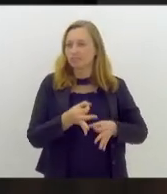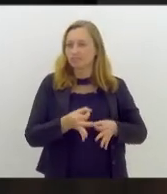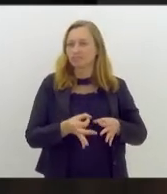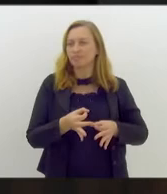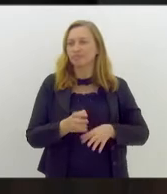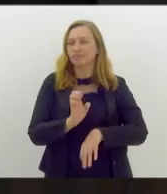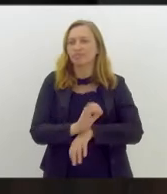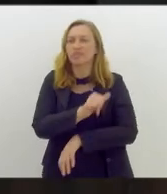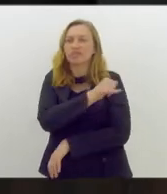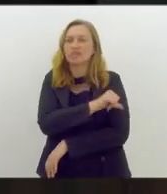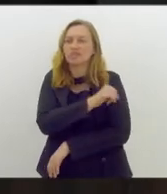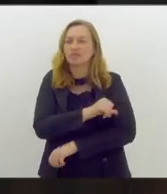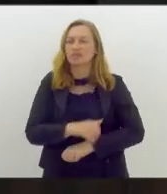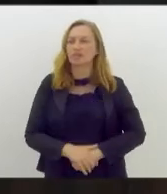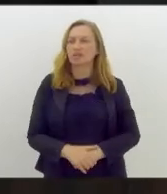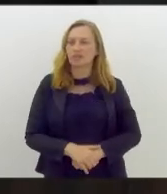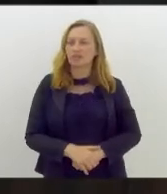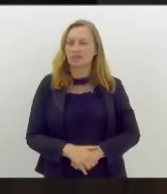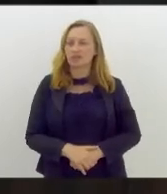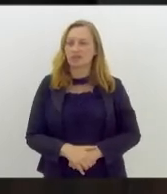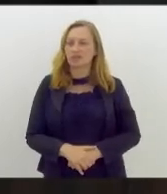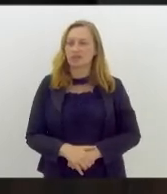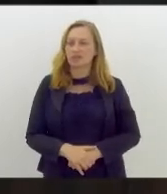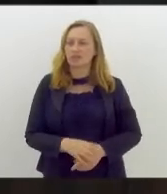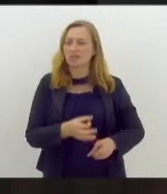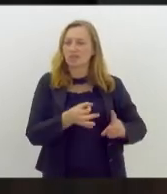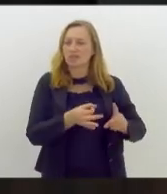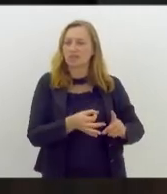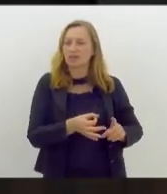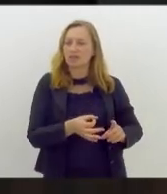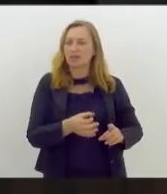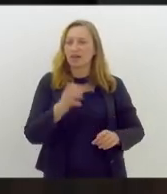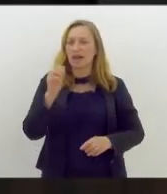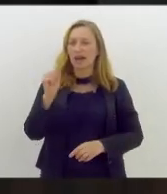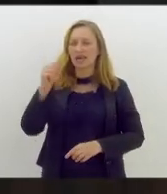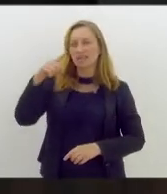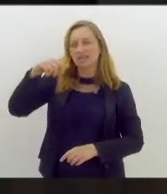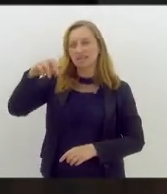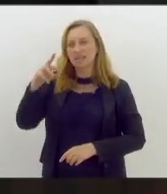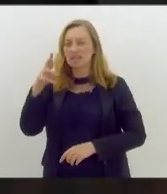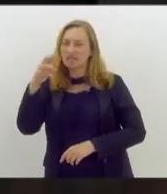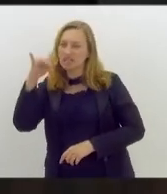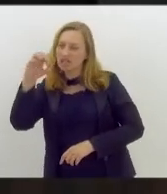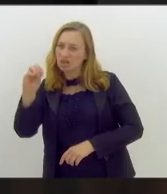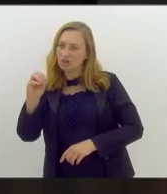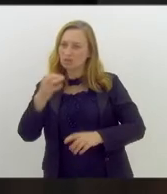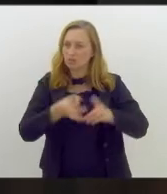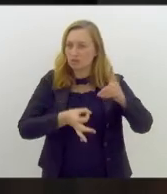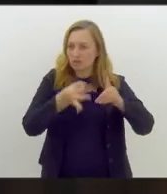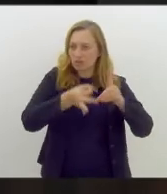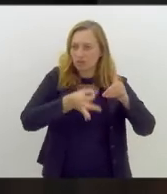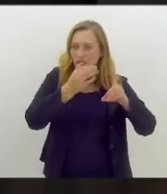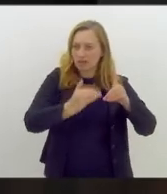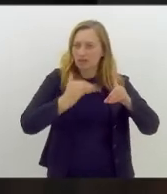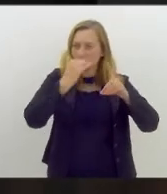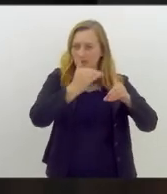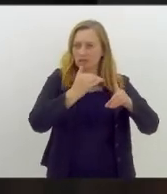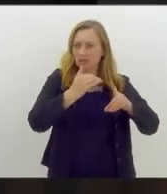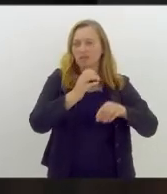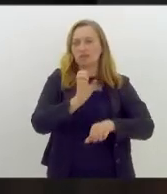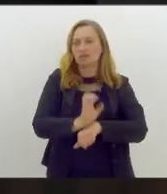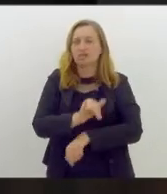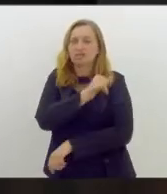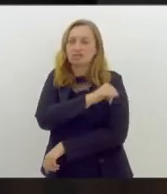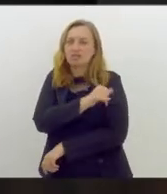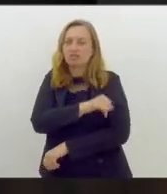do Estado do Rio de Janeiro, do excelentíssimo senhor Adriano Celso Guimarães, desembargador do Tribunal de Justiça